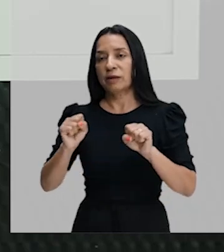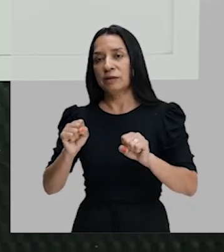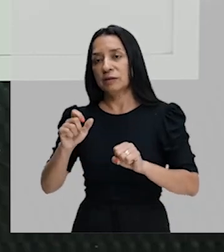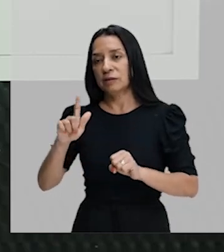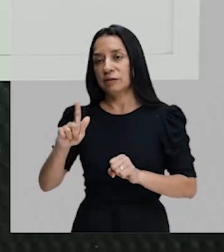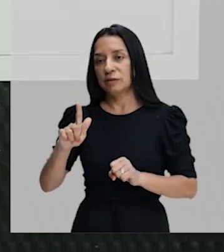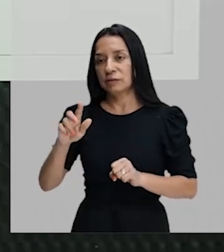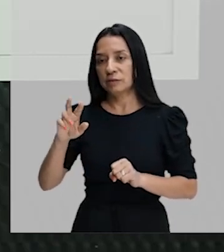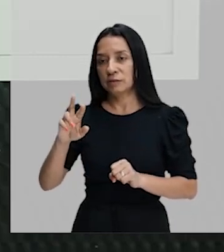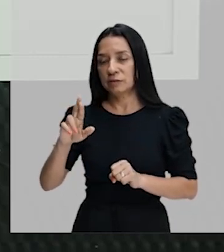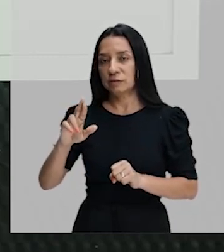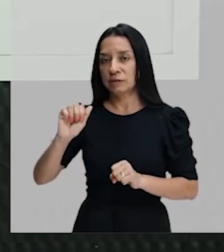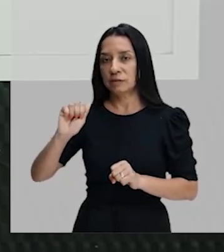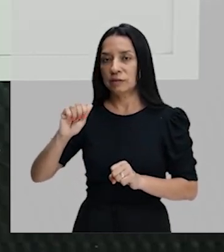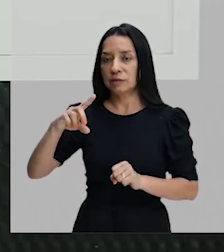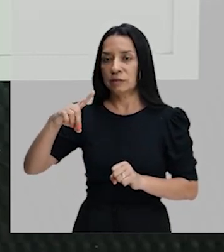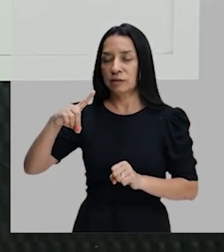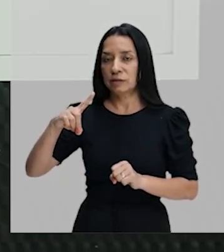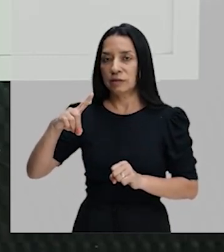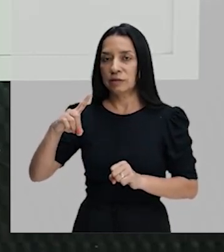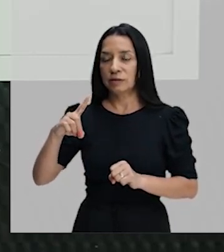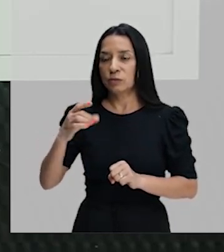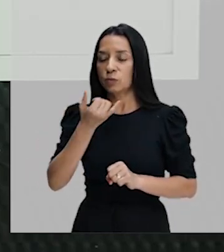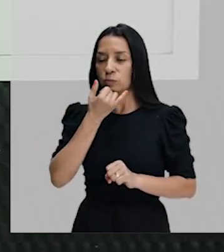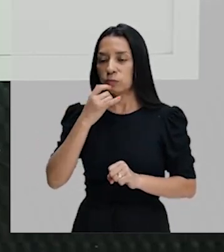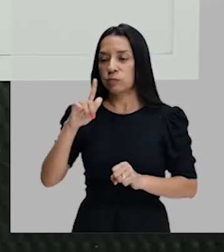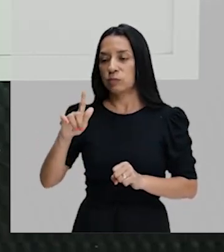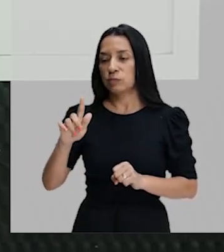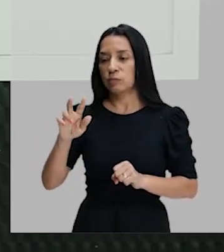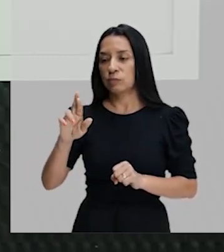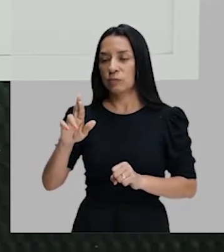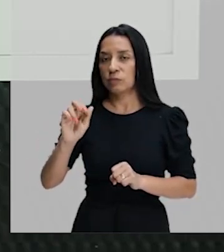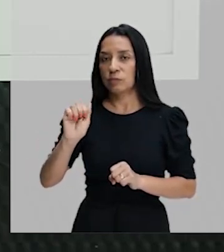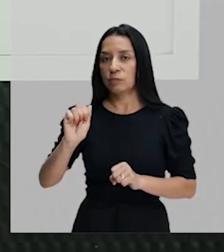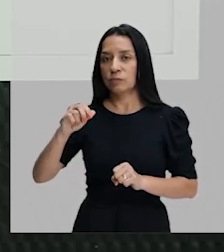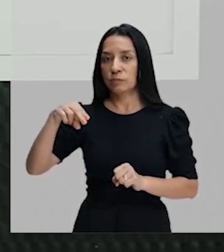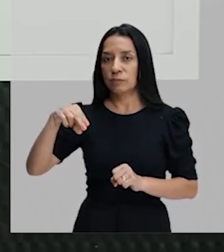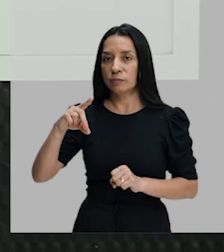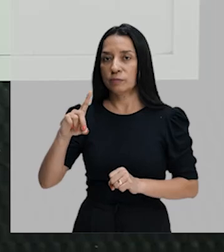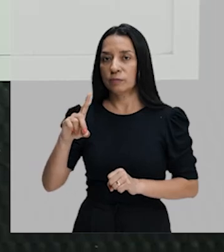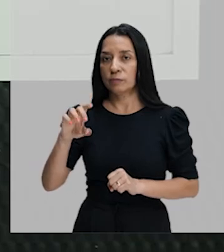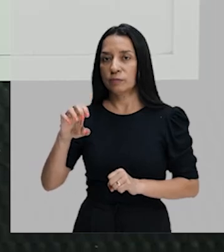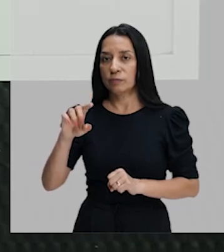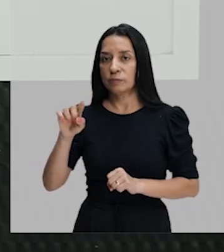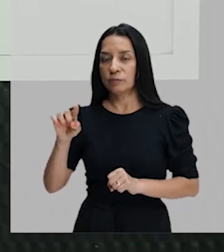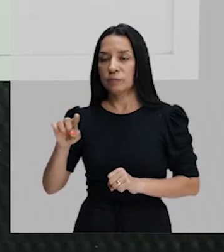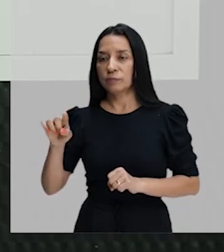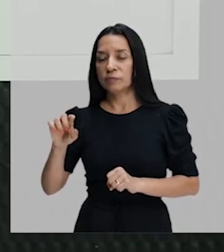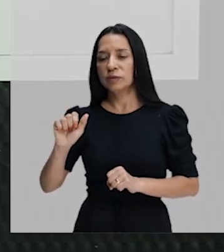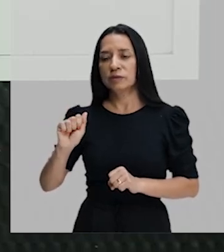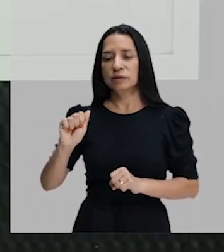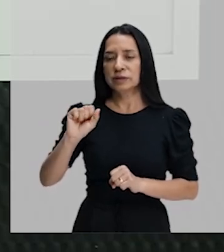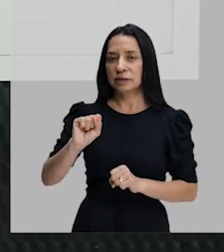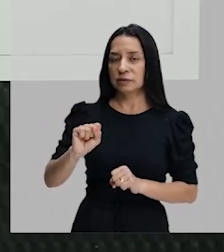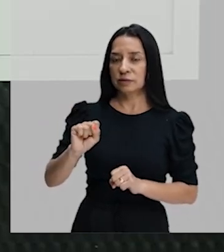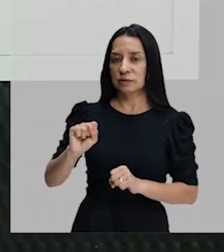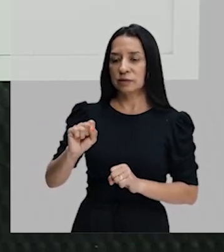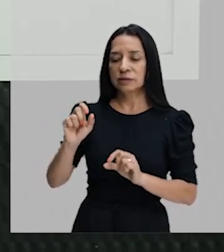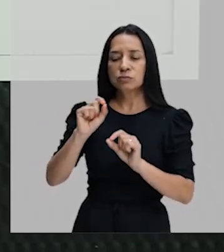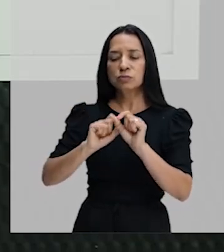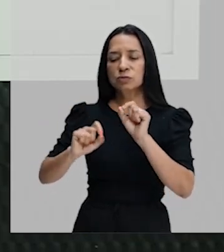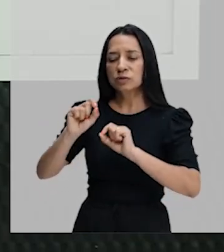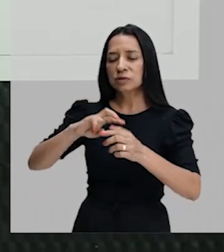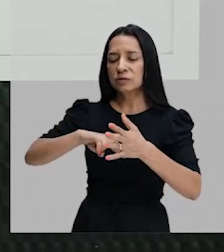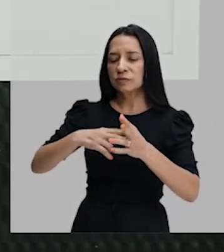grandezas vetoriais. Tá ok? O que quer dizer uma grandeza vetorial? É aquela grandeza física que